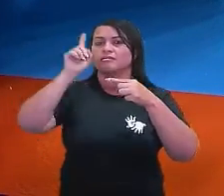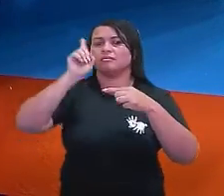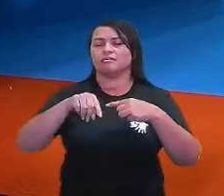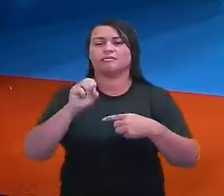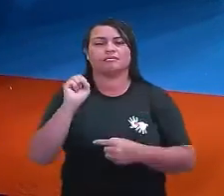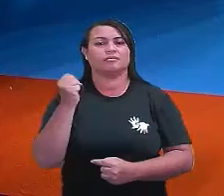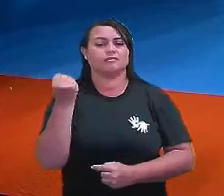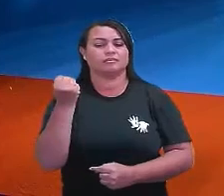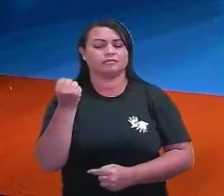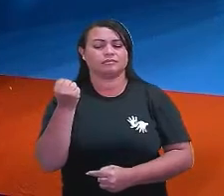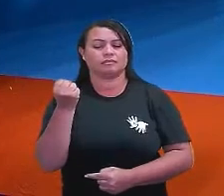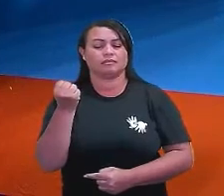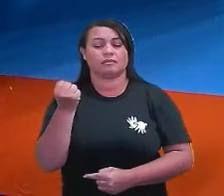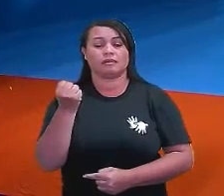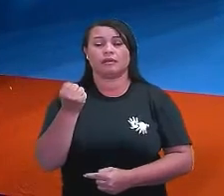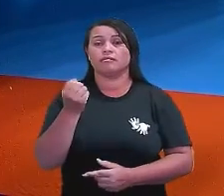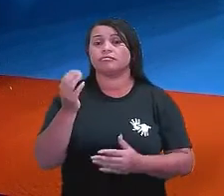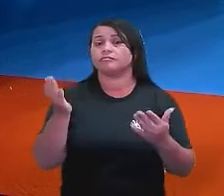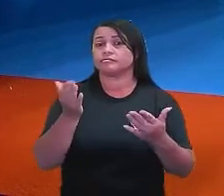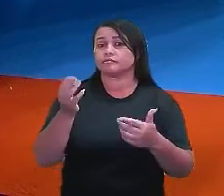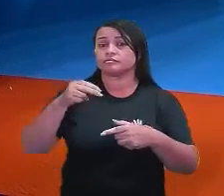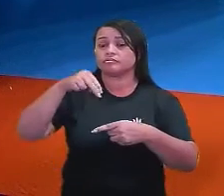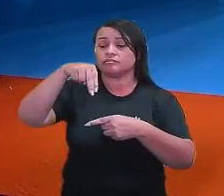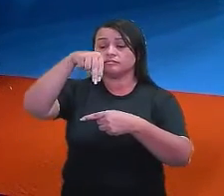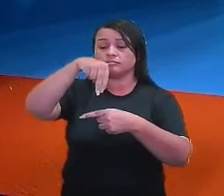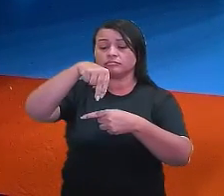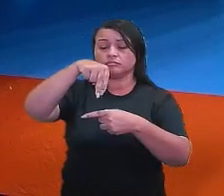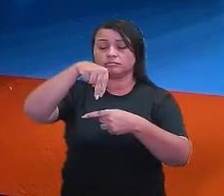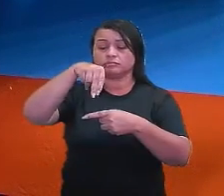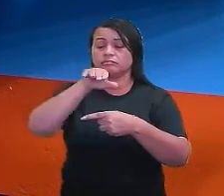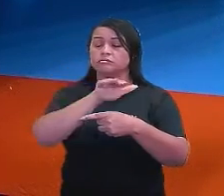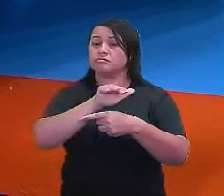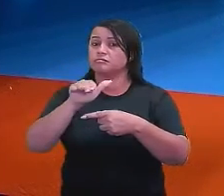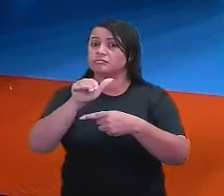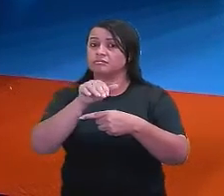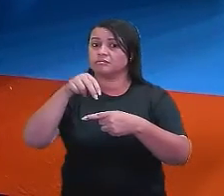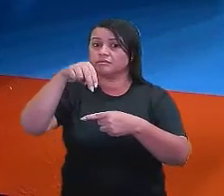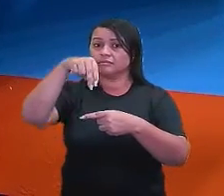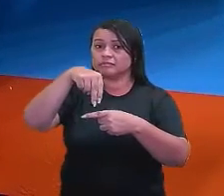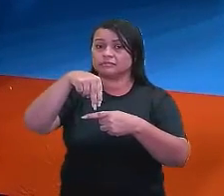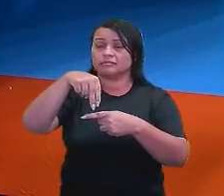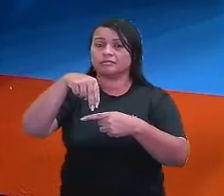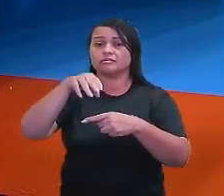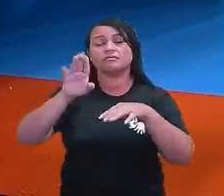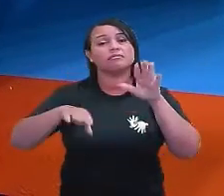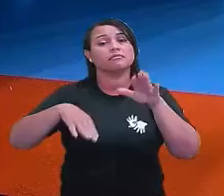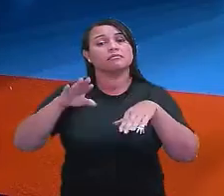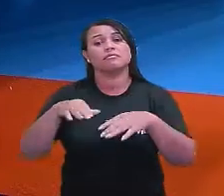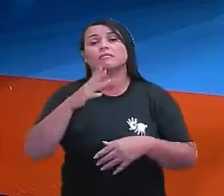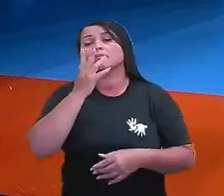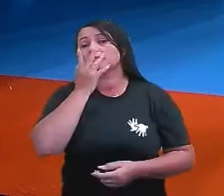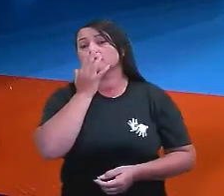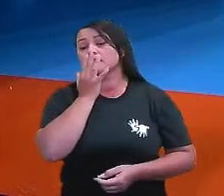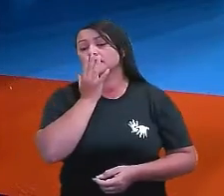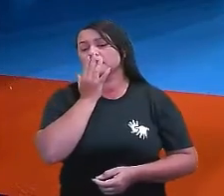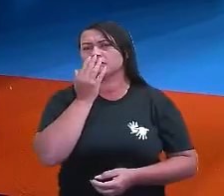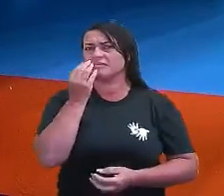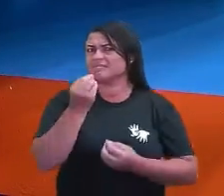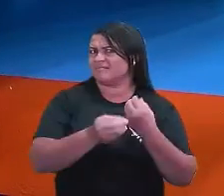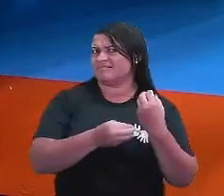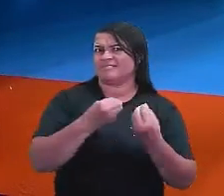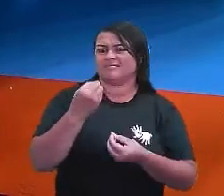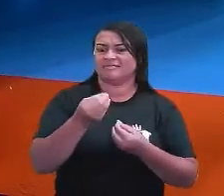partes. Agora, o numerador, que é o que fica em cima, vai depender da cor. Como